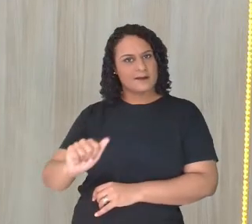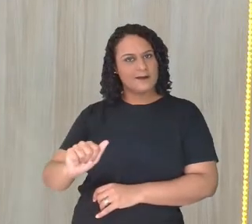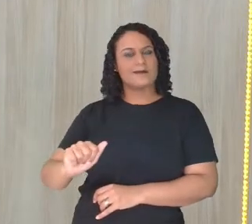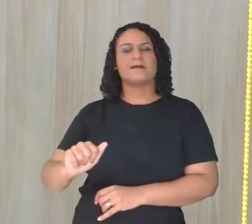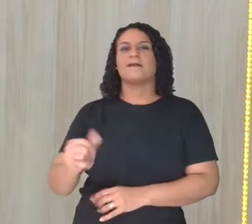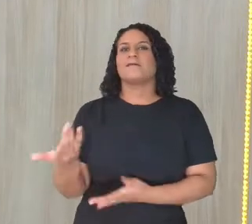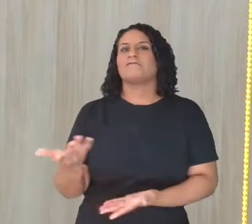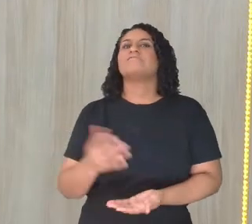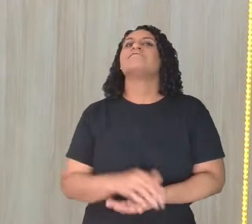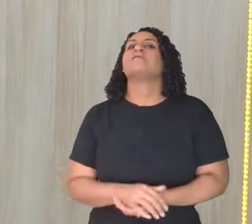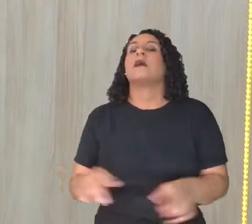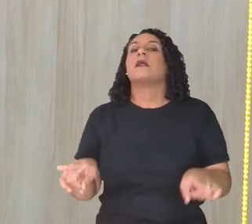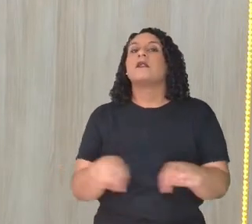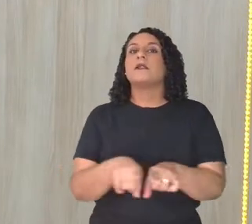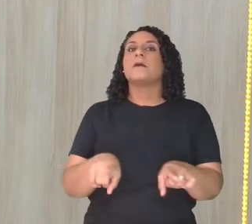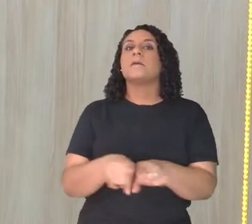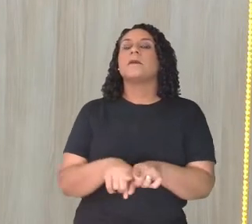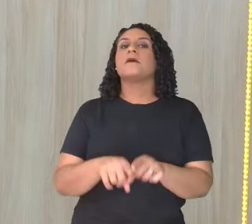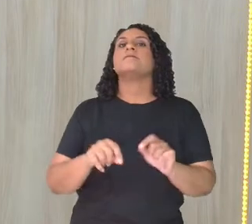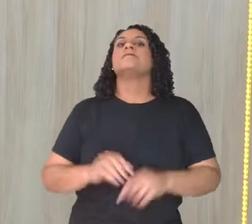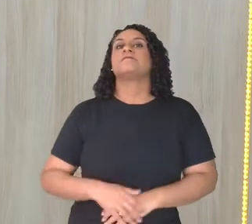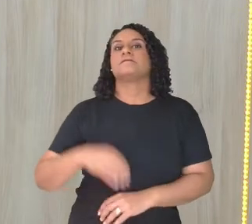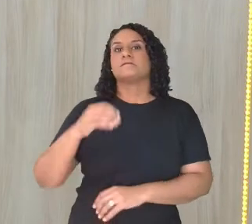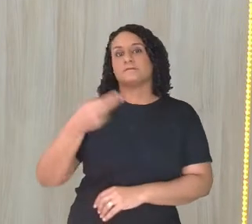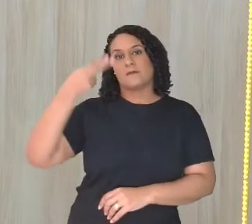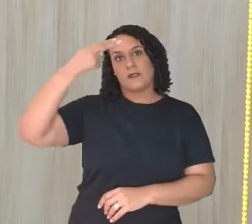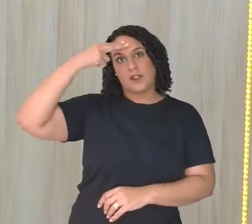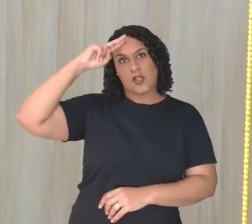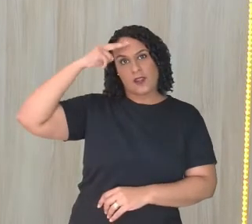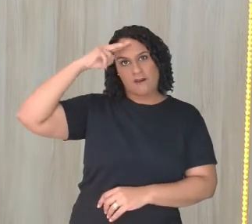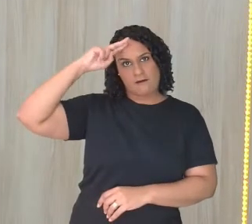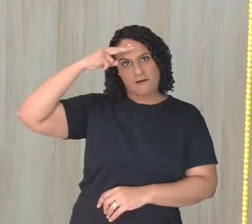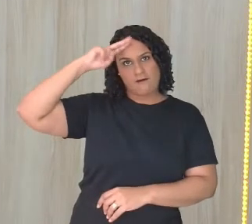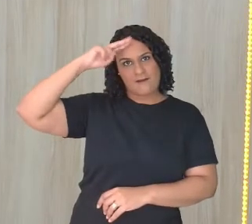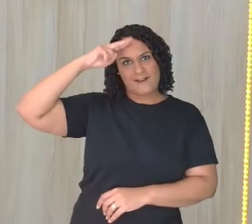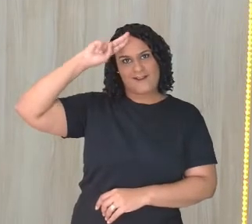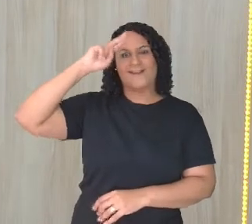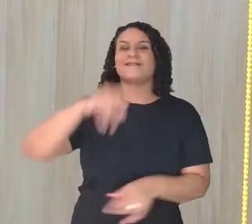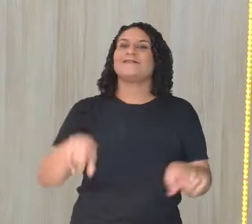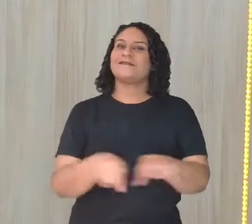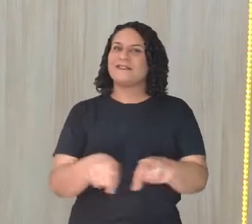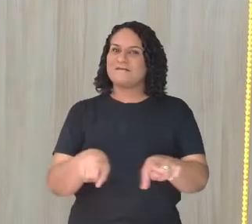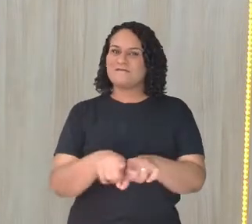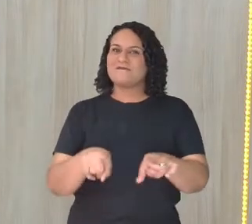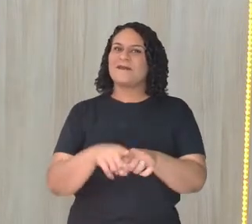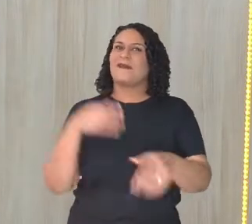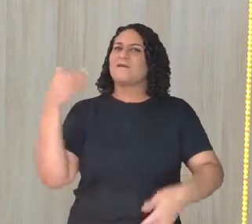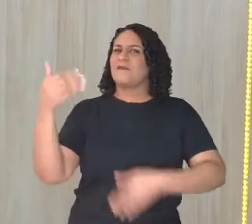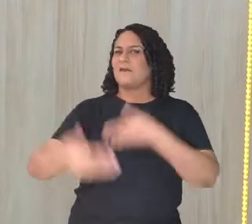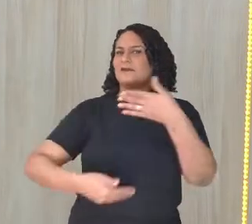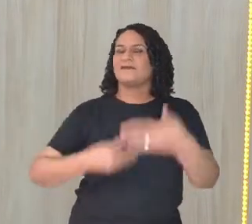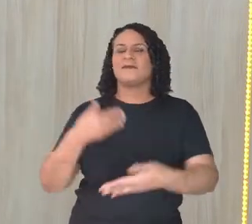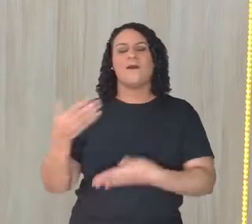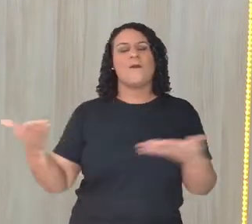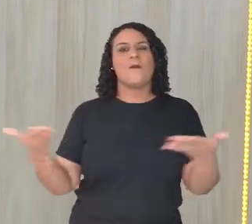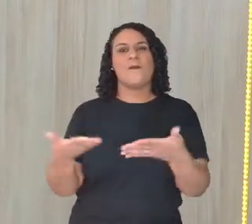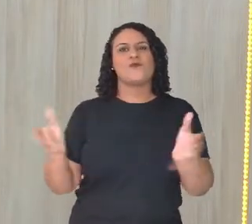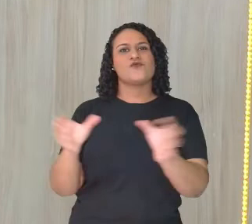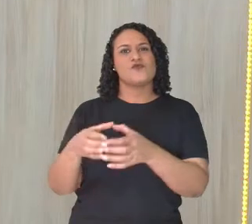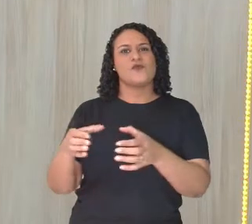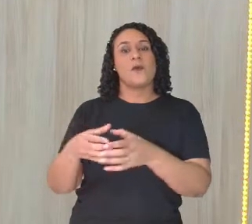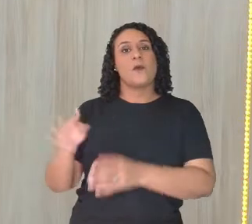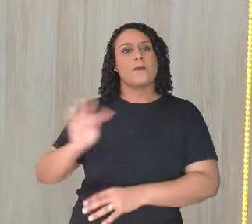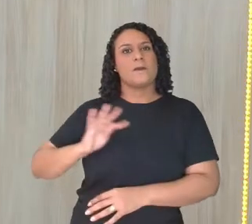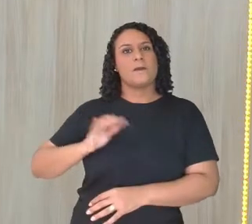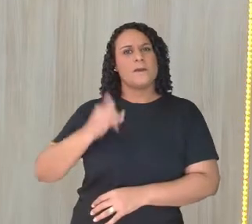é? Estou aqui com Cleiton, né, Cleiton? É isso, muito bem. Toda a parte técnica hoje é com ele. Billy